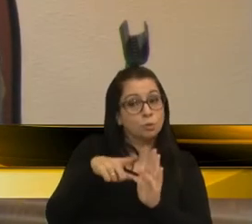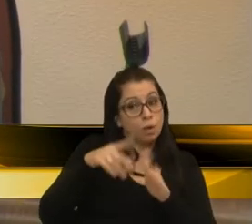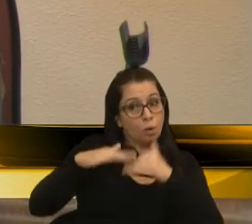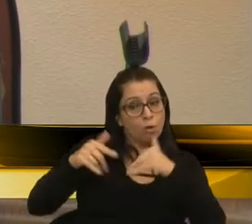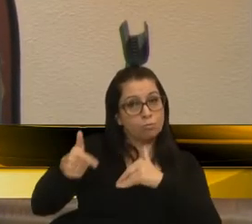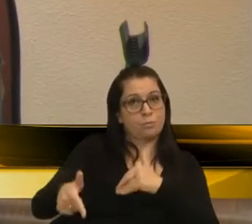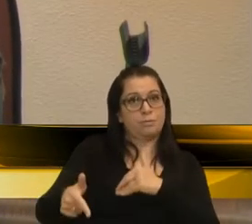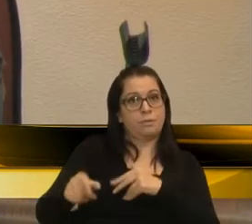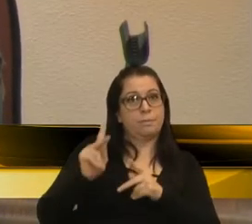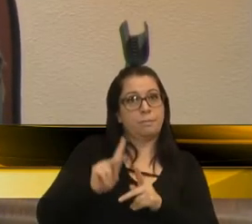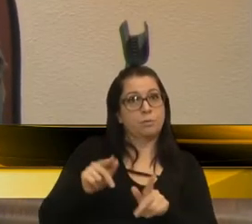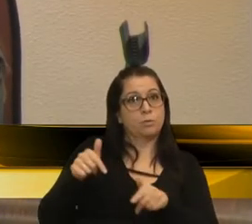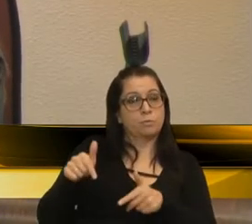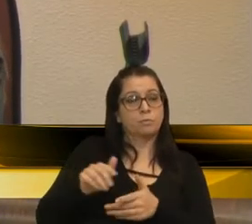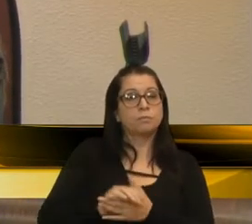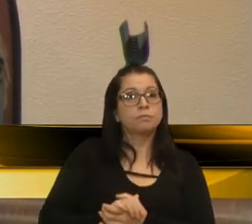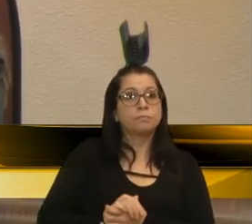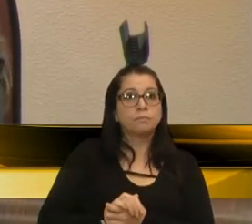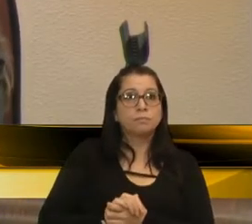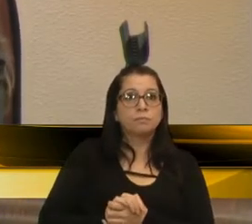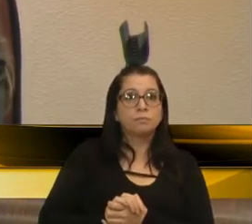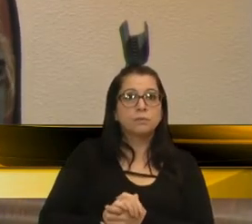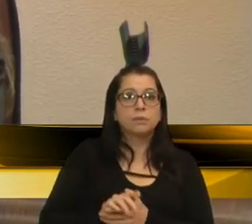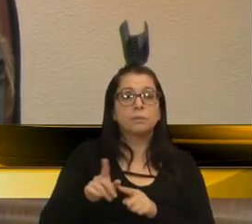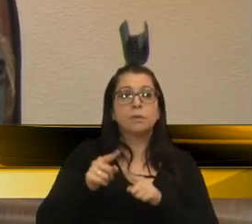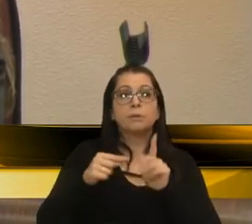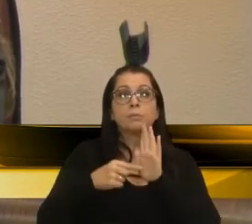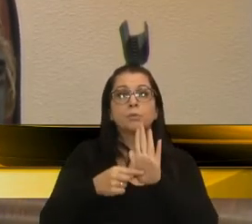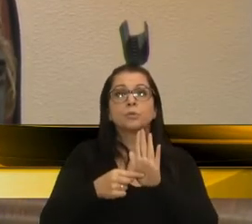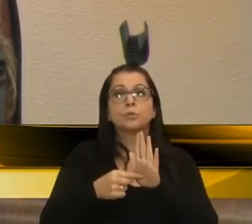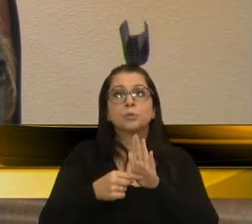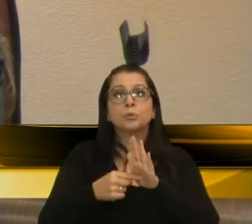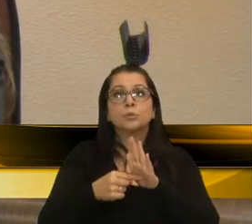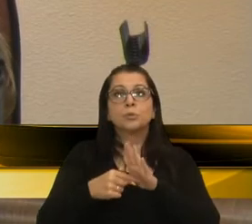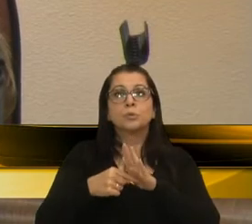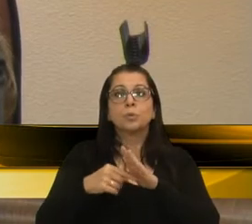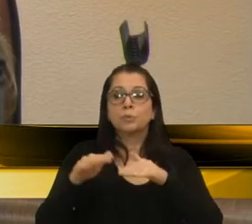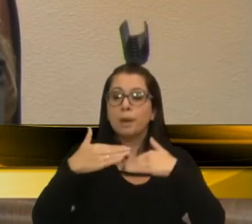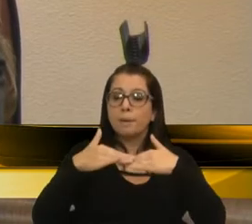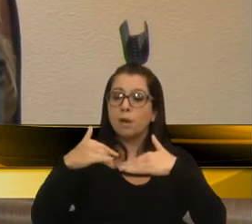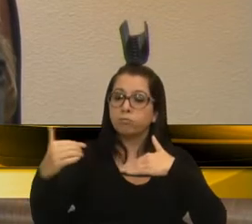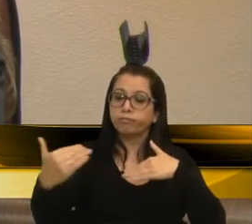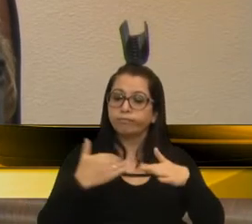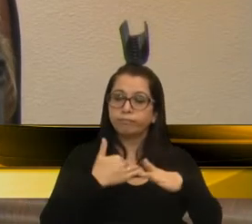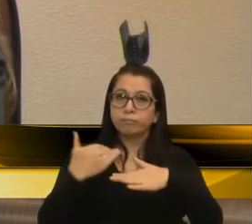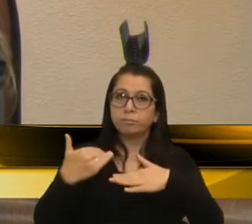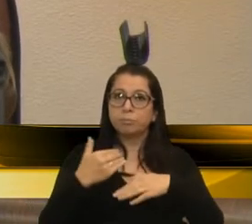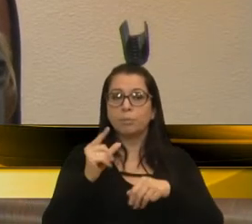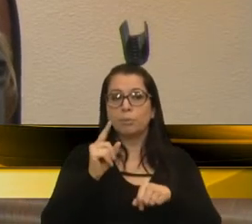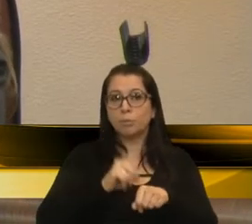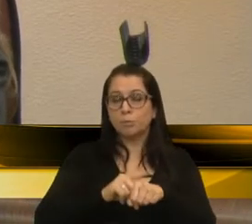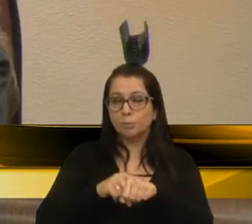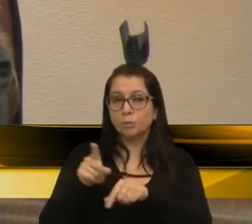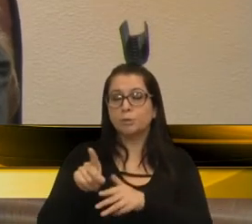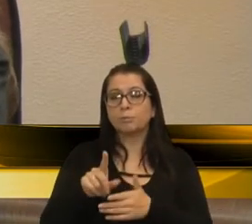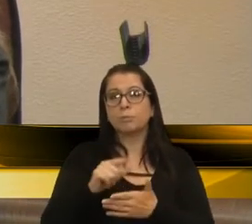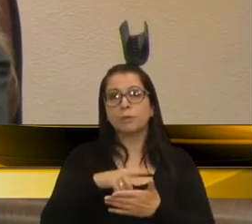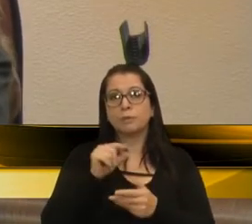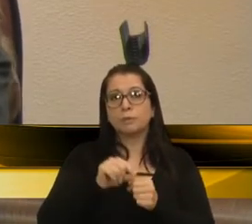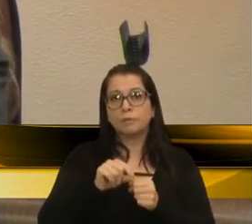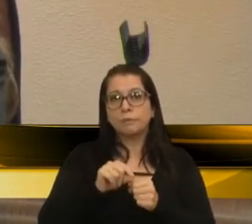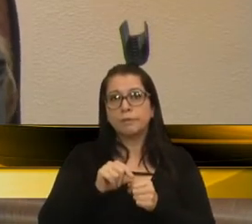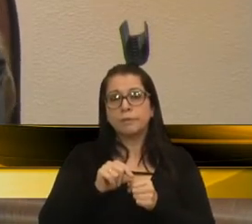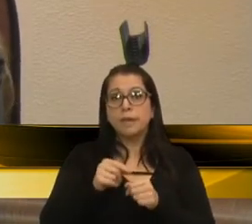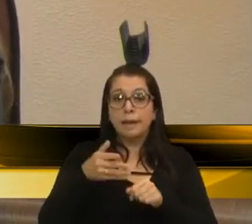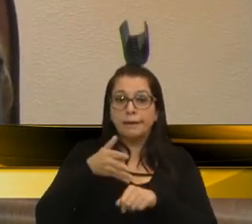obra, vai ter gente ali trabalhando. Ele também sinalizou a questão do trajeto dos caminhões, que temporariamente eles